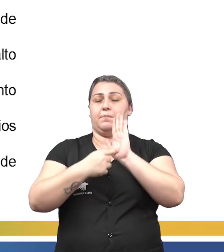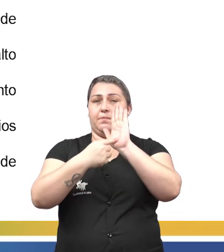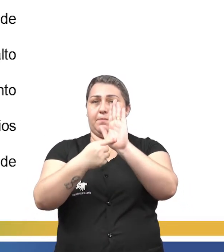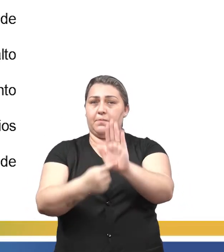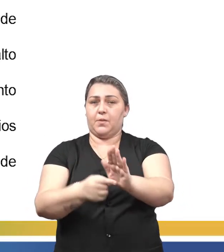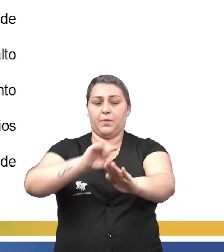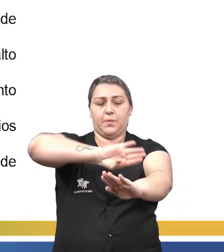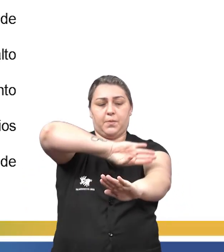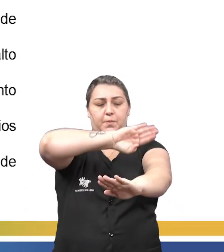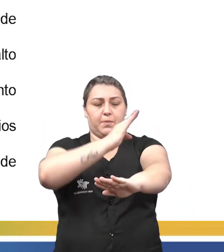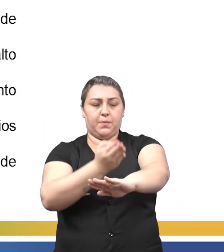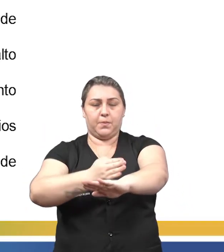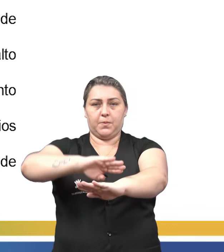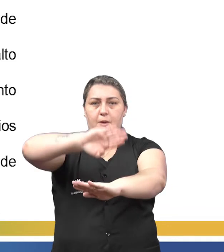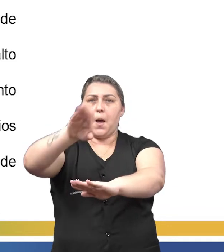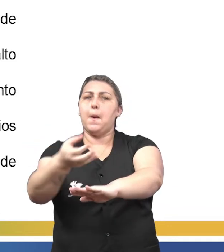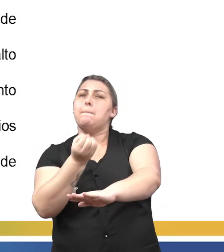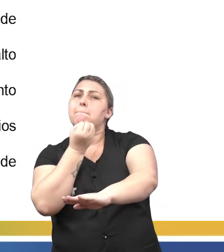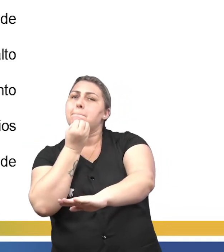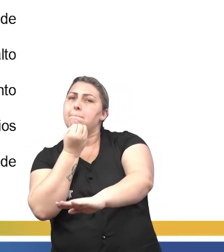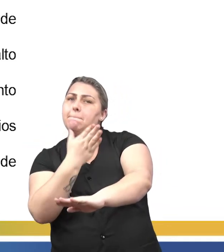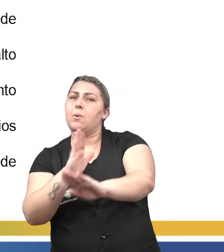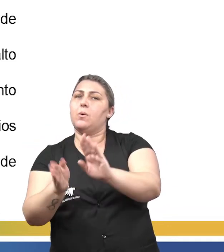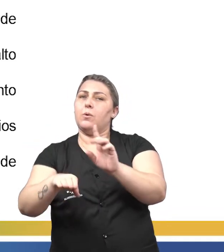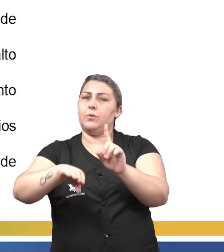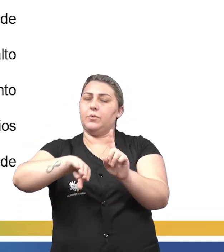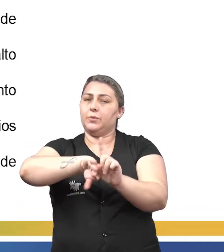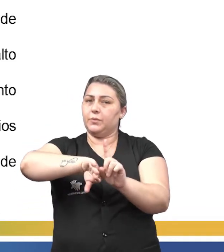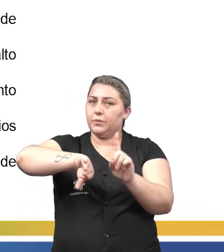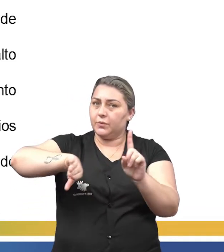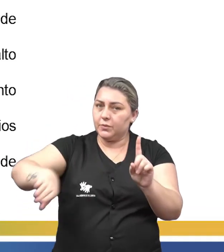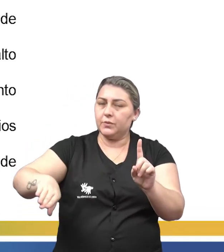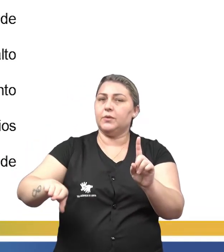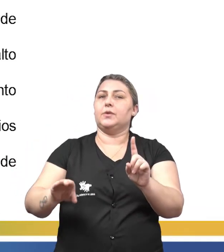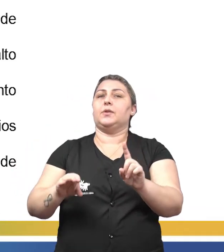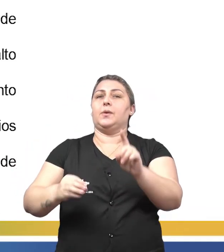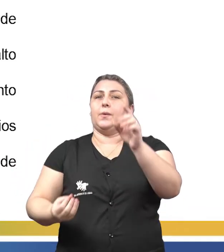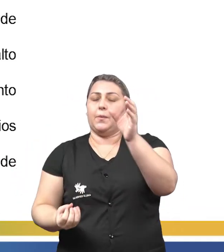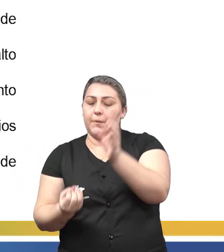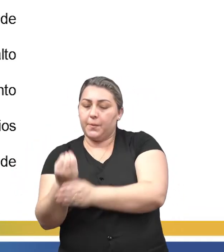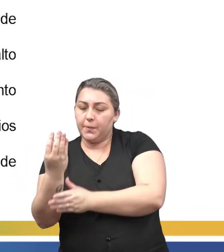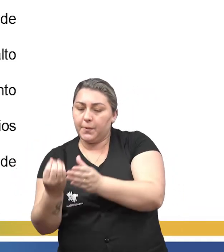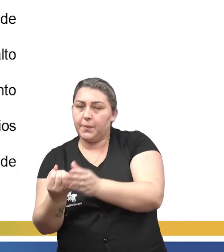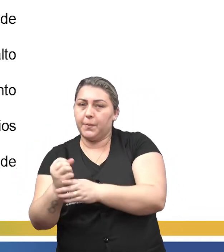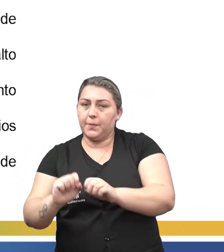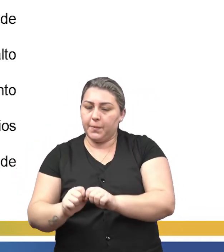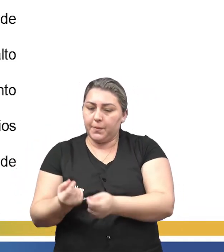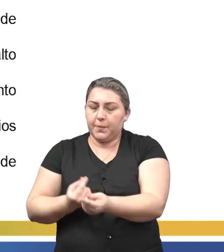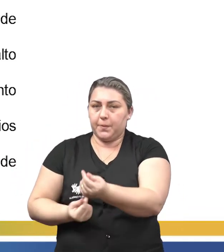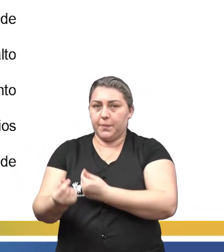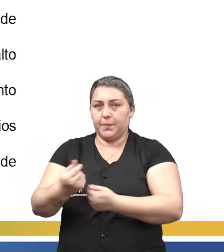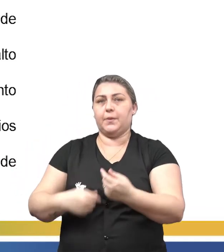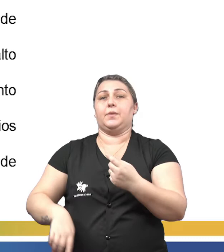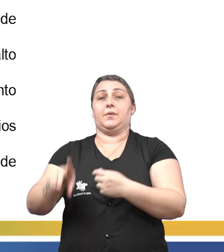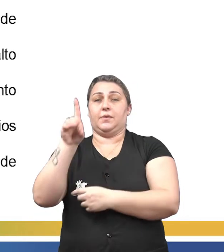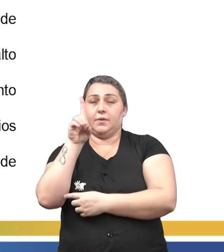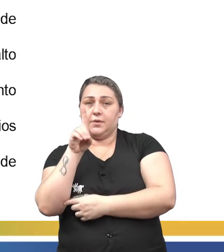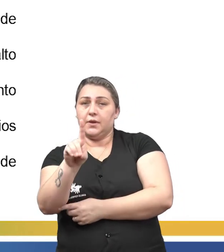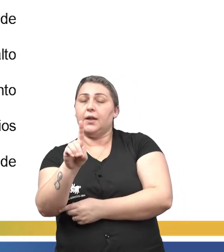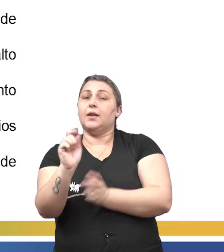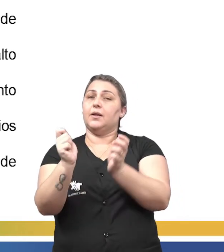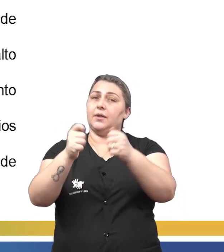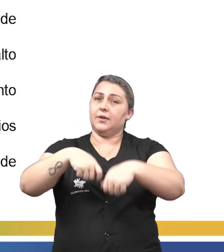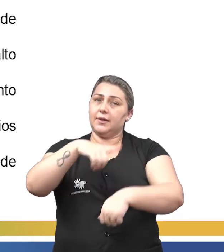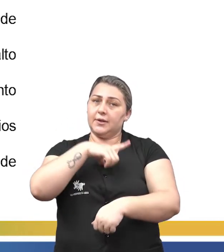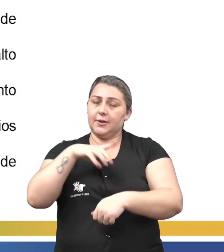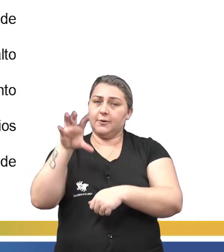relevo peculiar e favorável ao isolamento necessário para o crescimento socioeconômico. D. Possuir uma